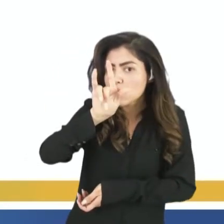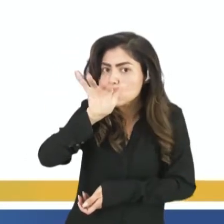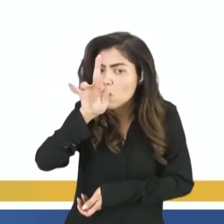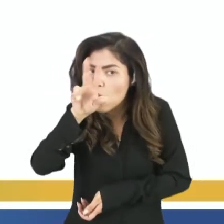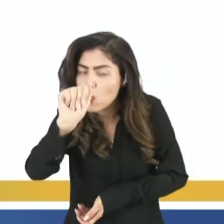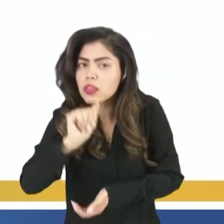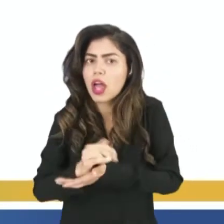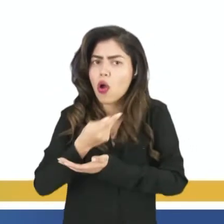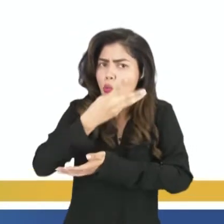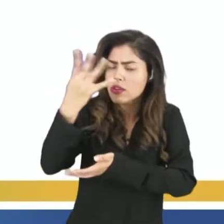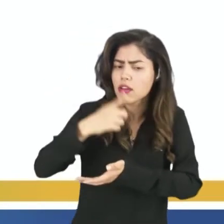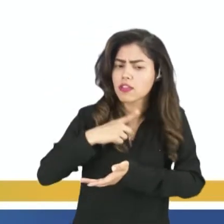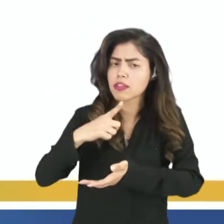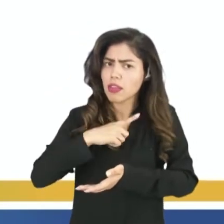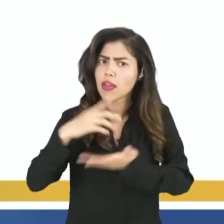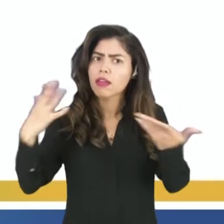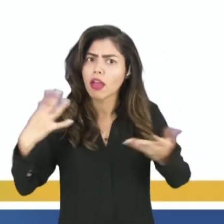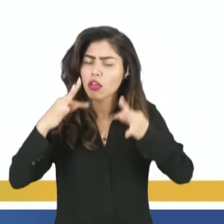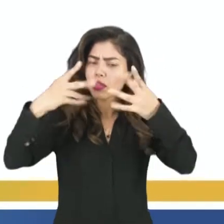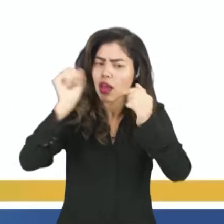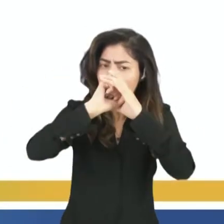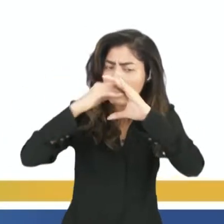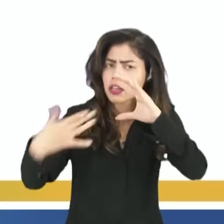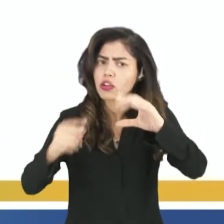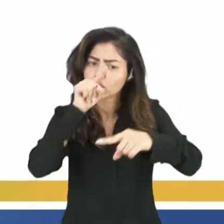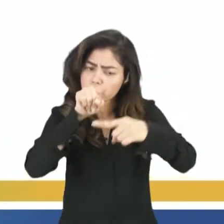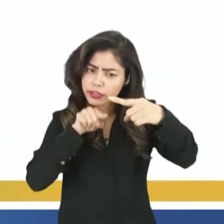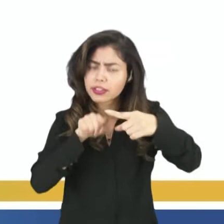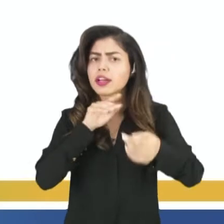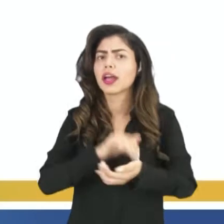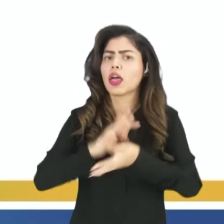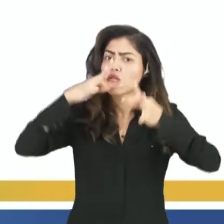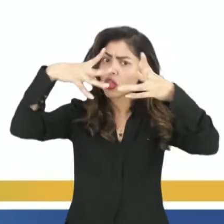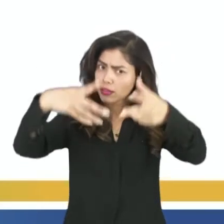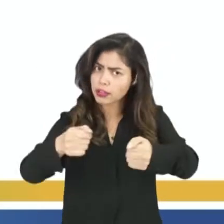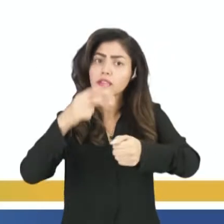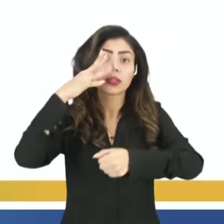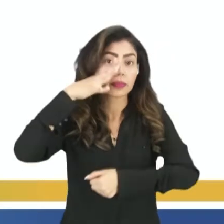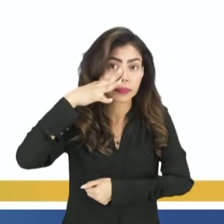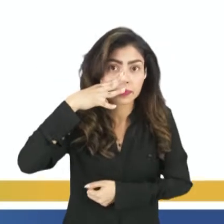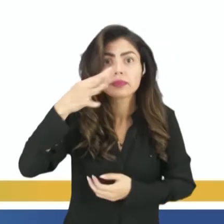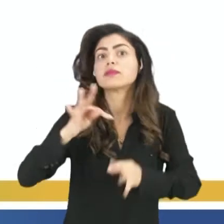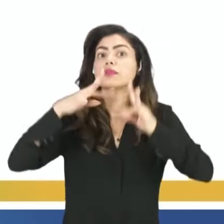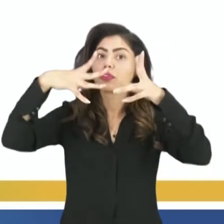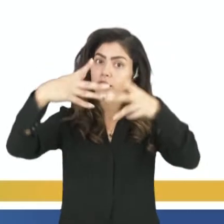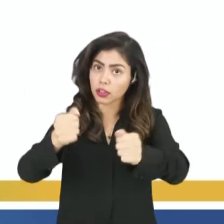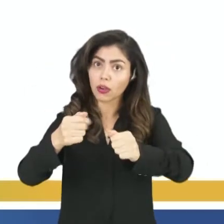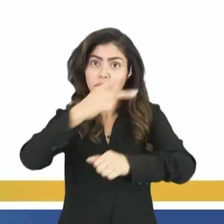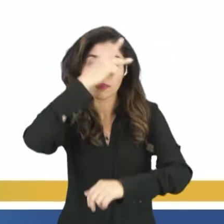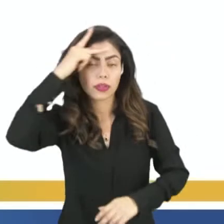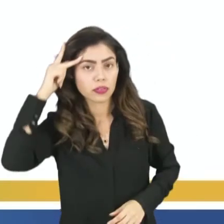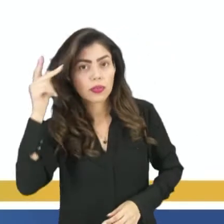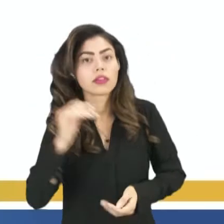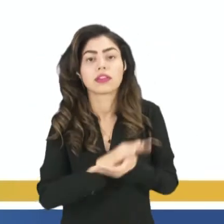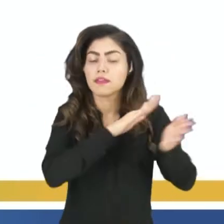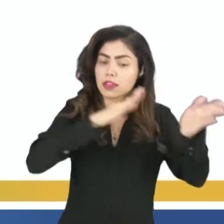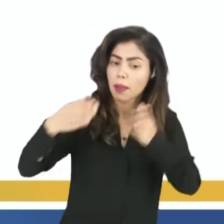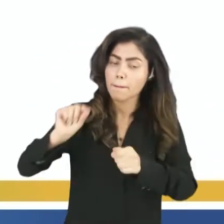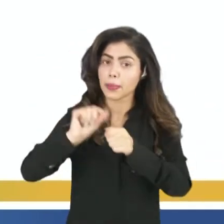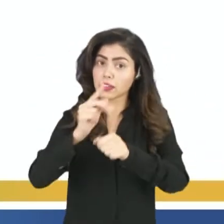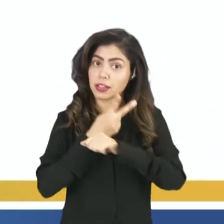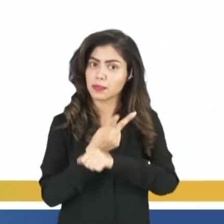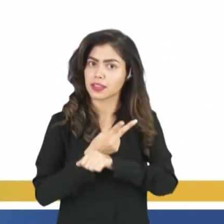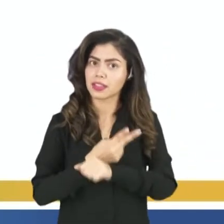é a quantidade de uma determinada característica, dividido pelo total de observações, ou seja, o total de pessoas que fazem parte dessa